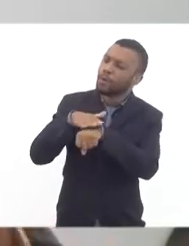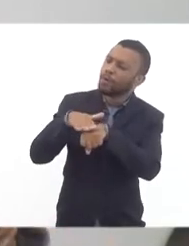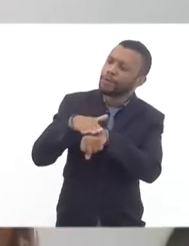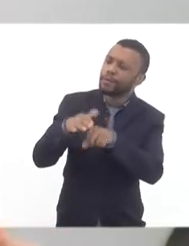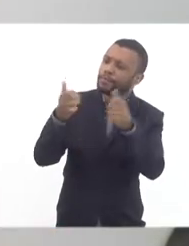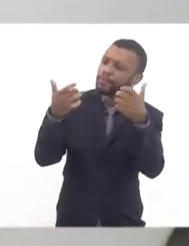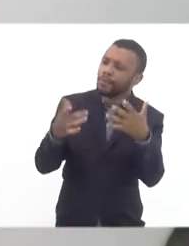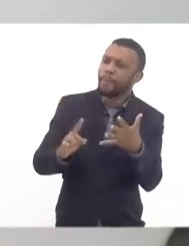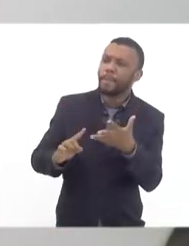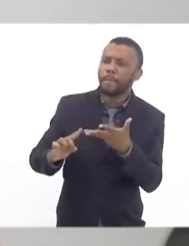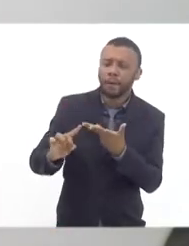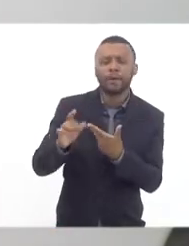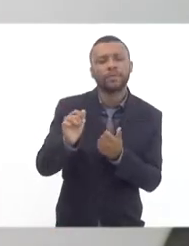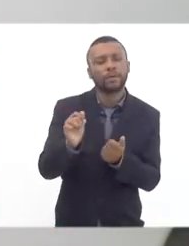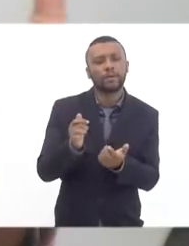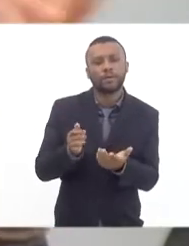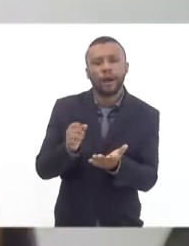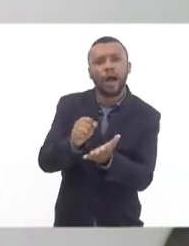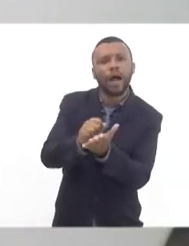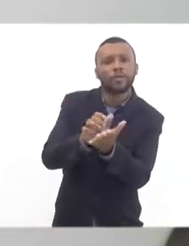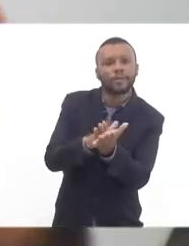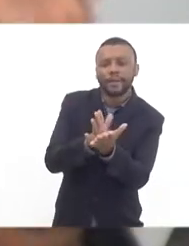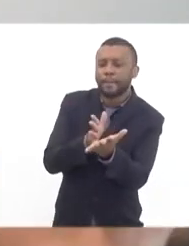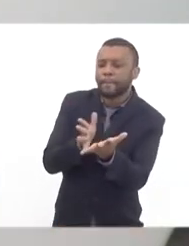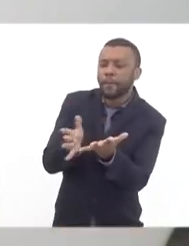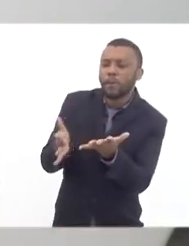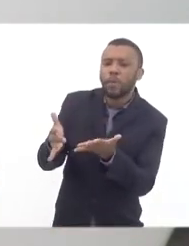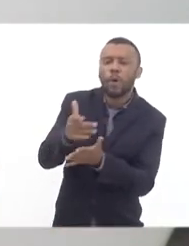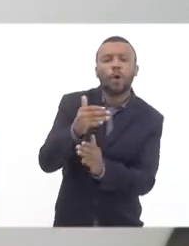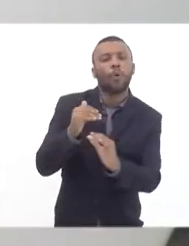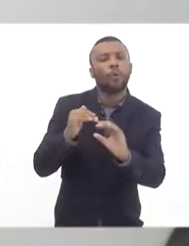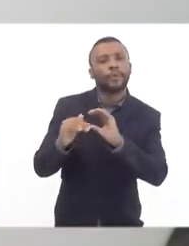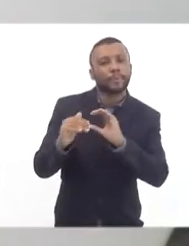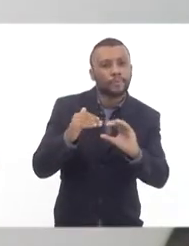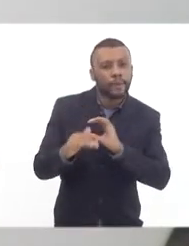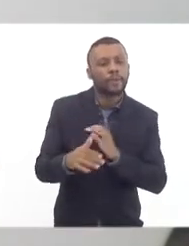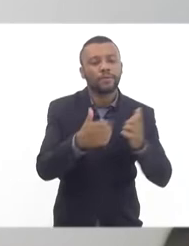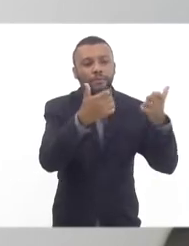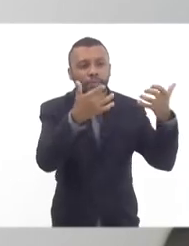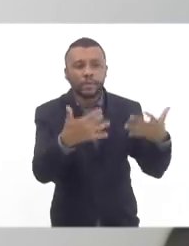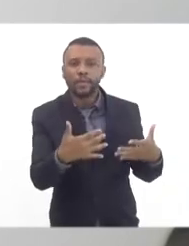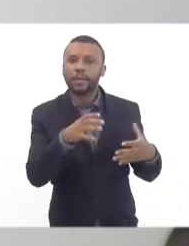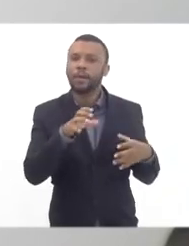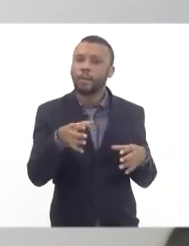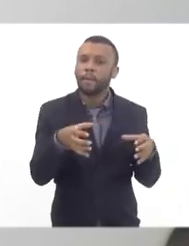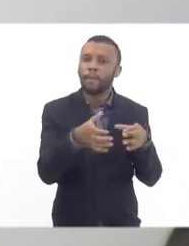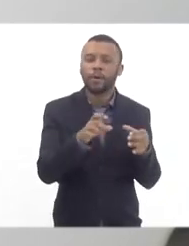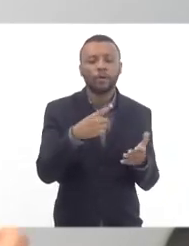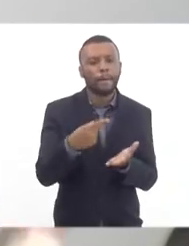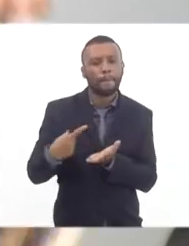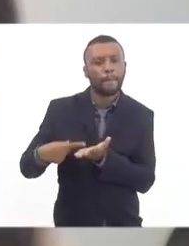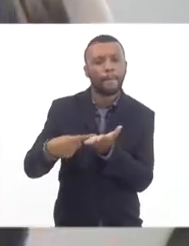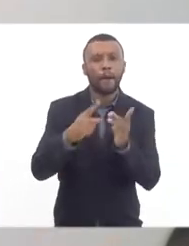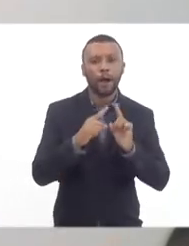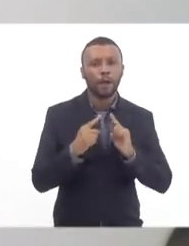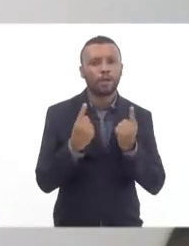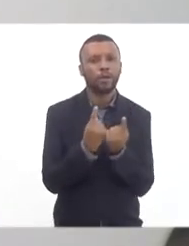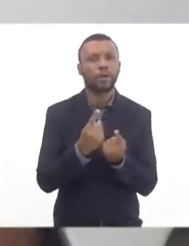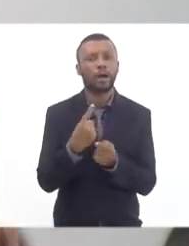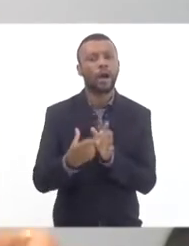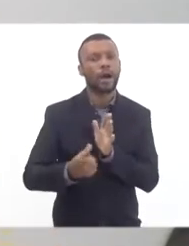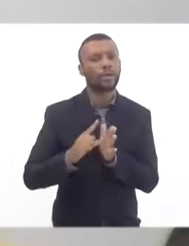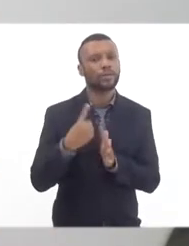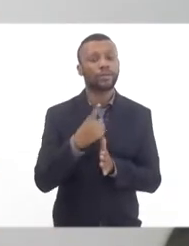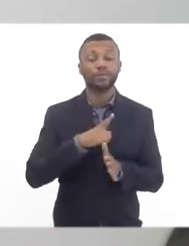peguei os e-mails todos, Janaína me deu uma opção de e-mail, eu falei lá com o pessoal do coletivo, que a gente mantém reuniões. Antes, nós mantínhamos